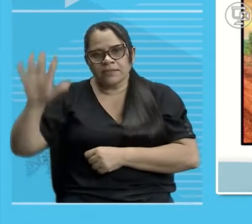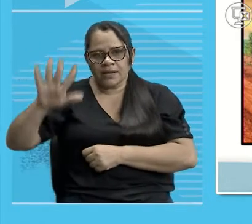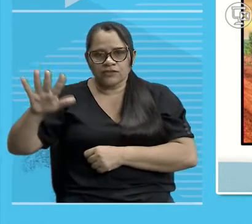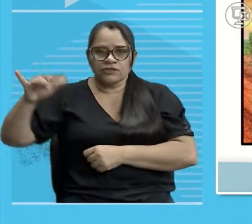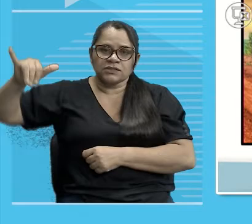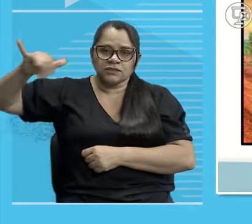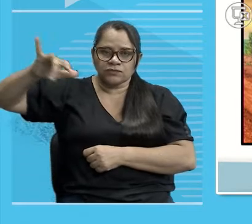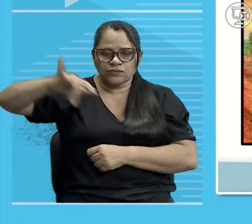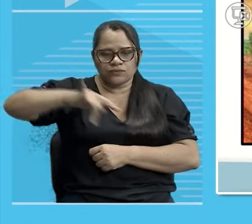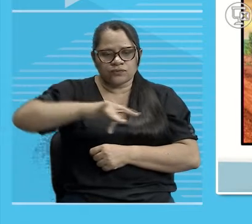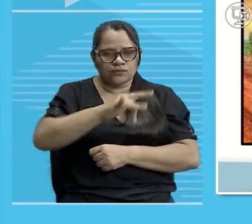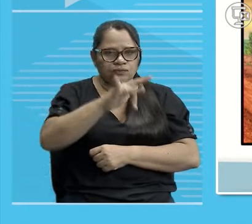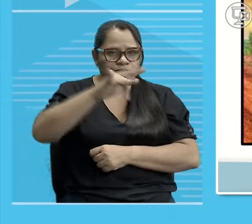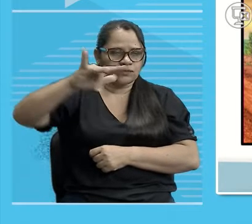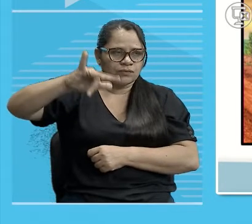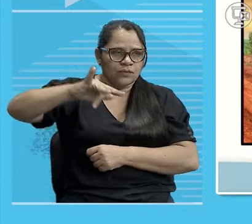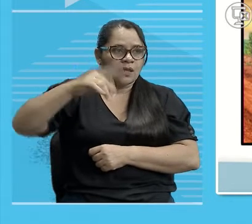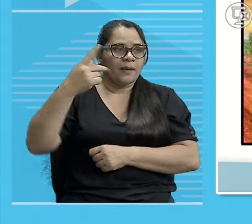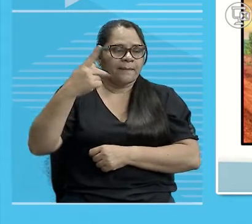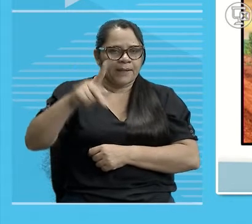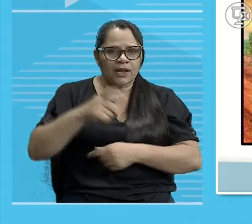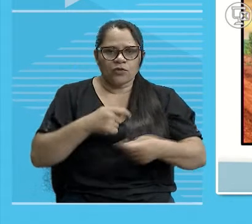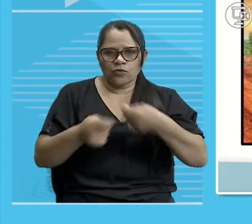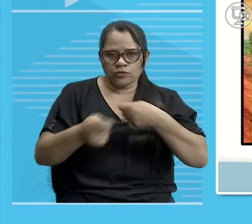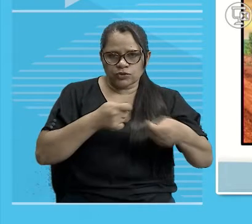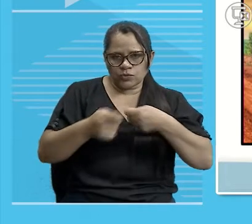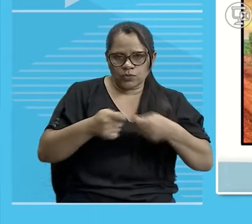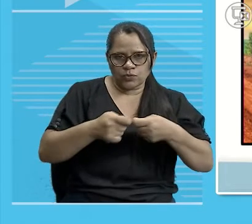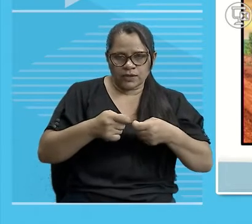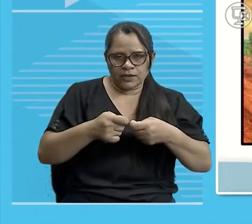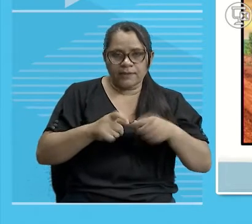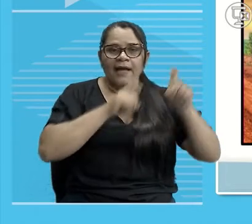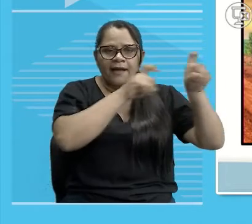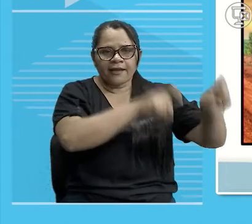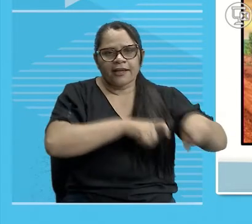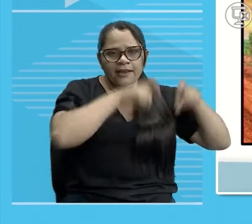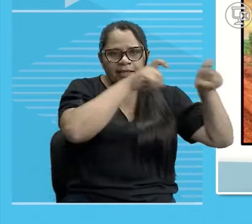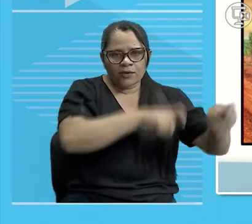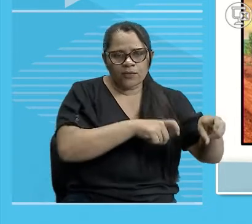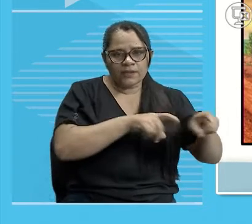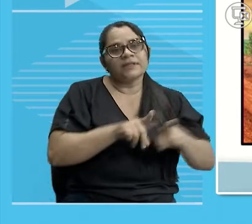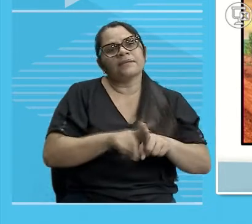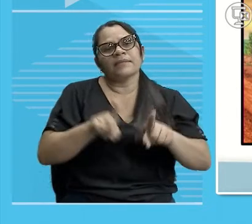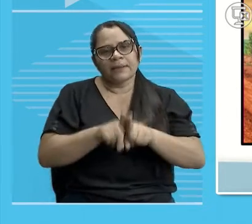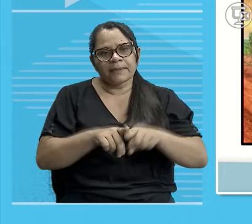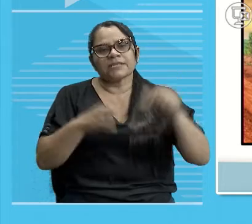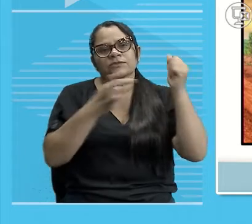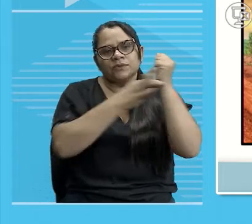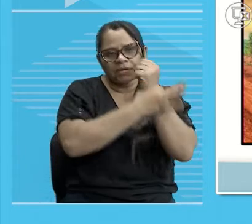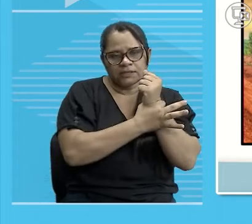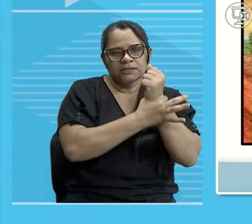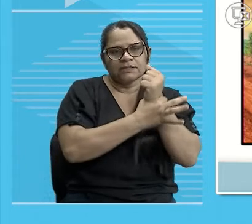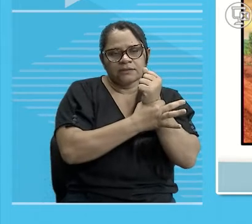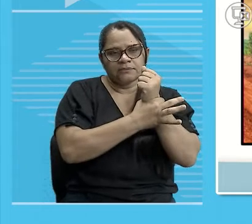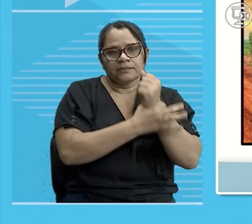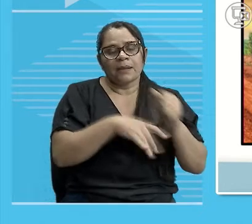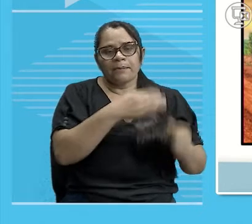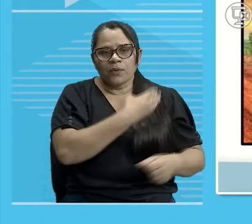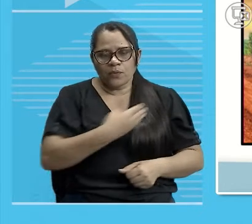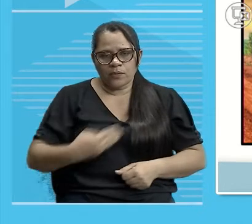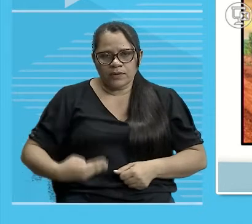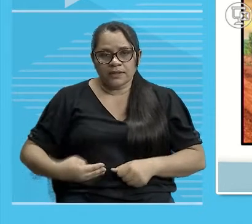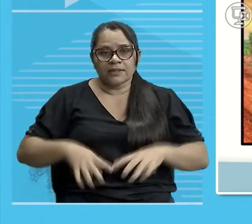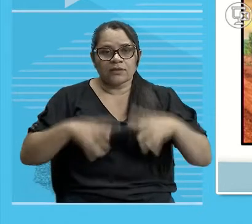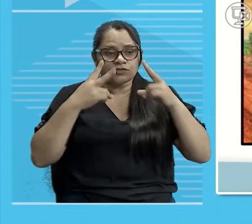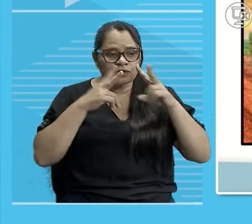que serve o que para monitoramento agrícola e também para segurança pública nós estamos assistindo A Era